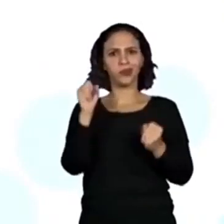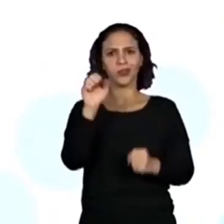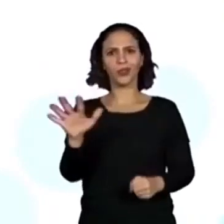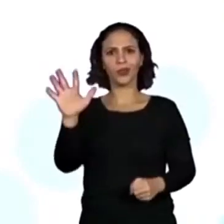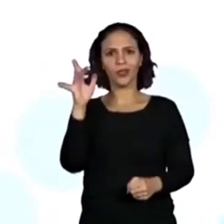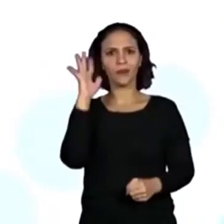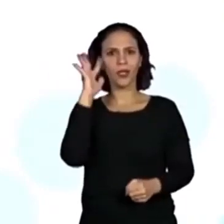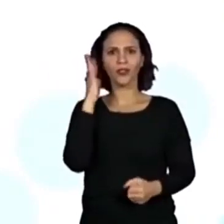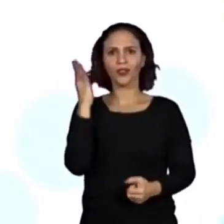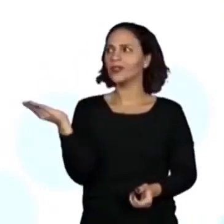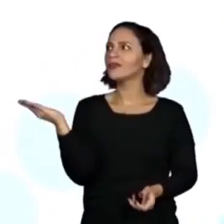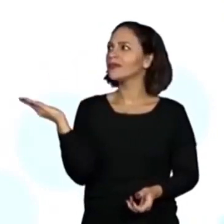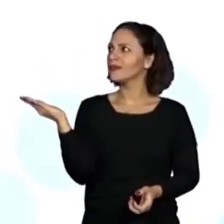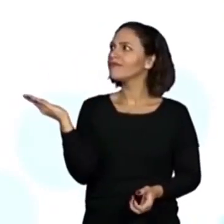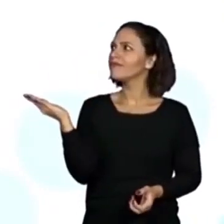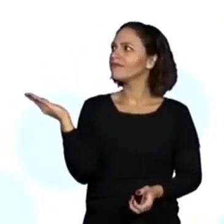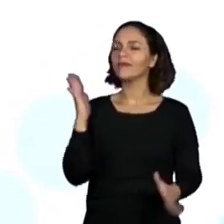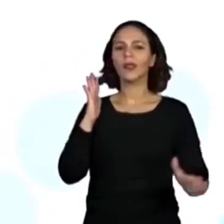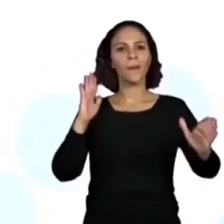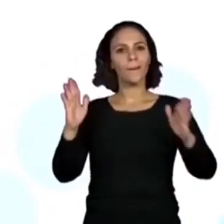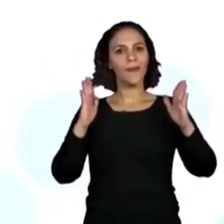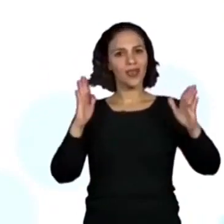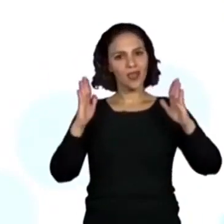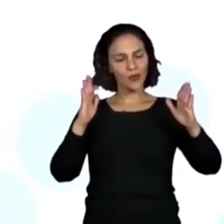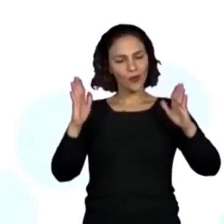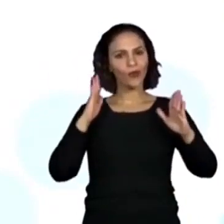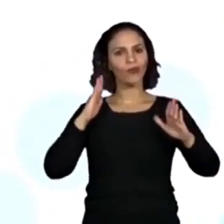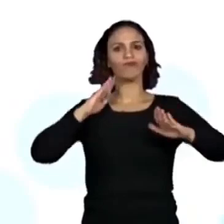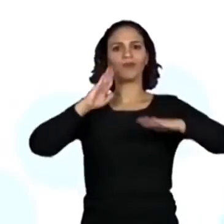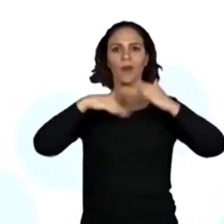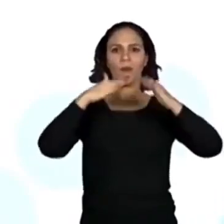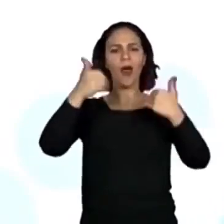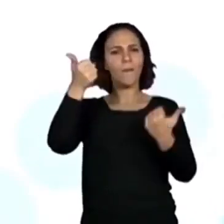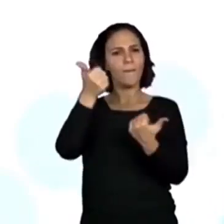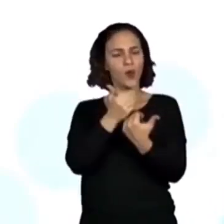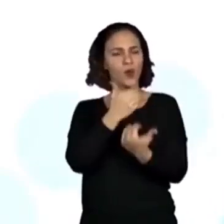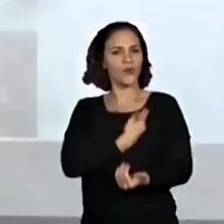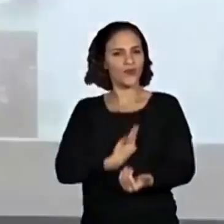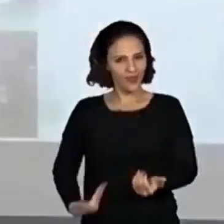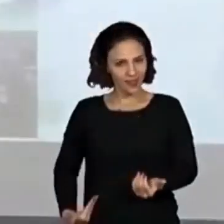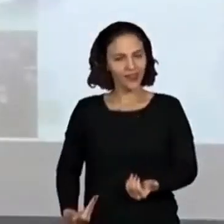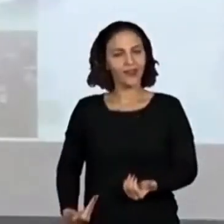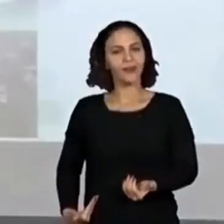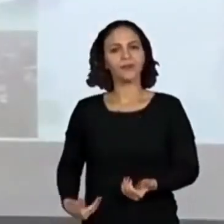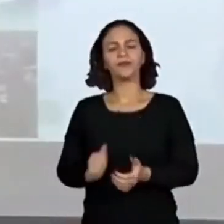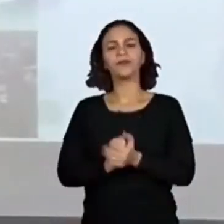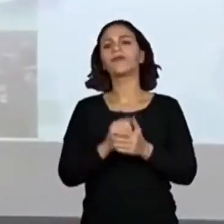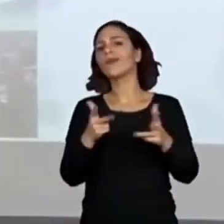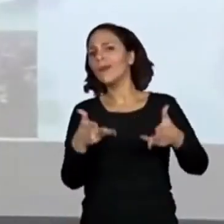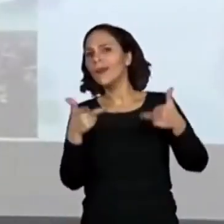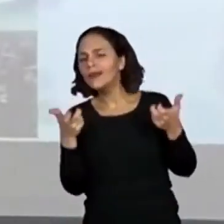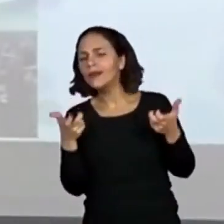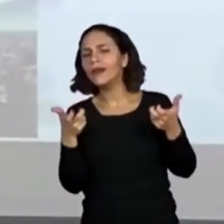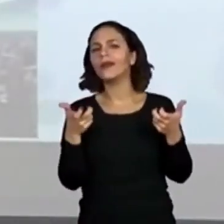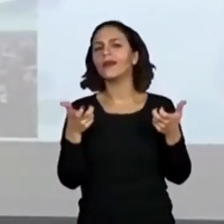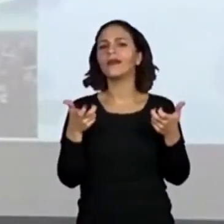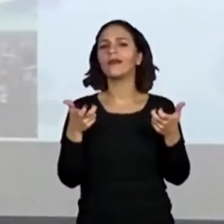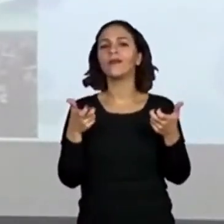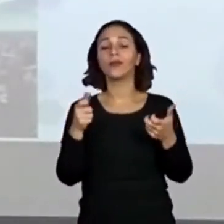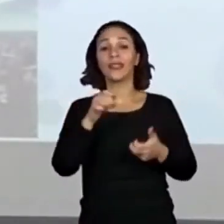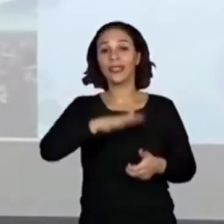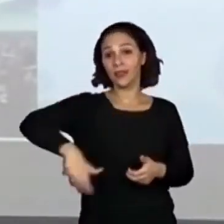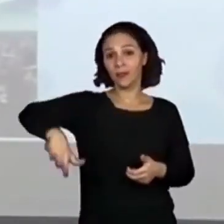né, de todo esse período de desenvolvimento industrial que teve, com apoio dos governos. Percebe-se que o